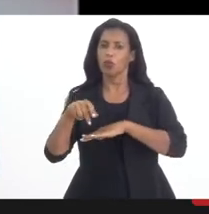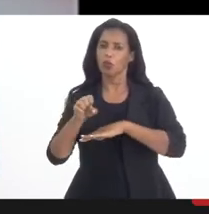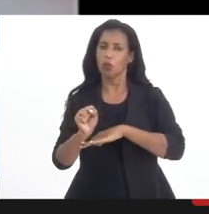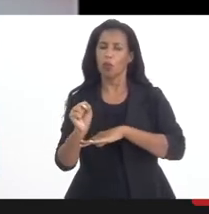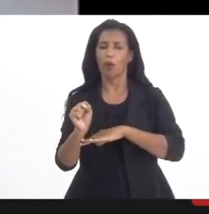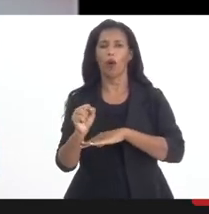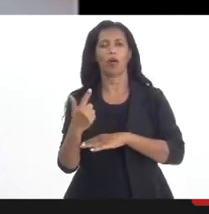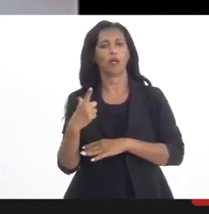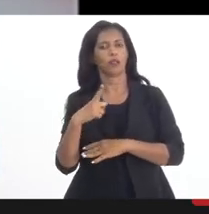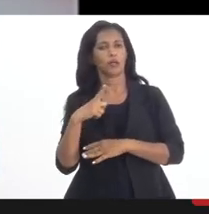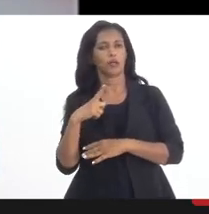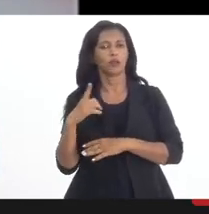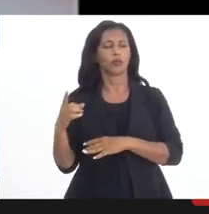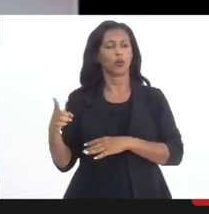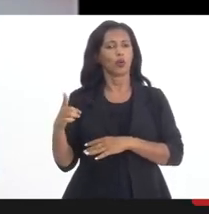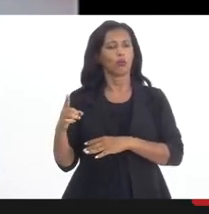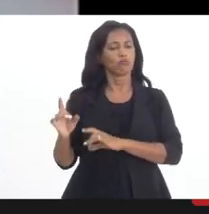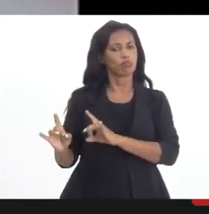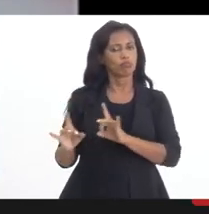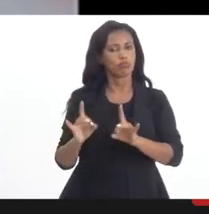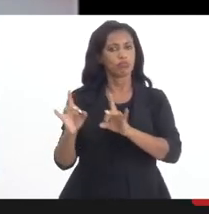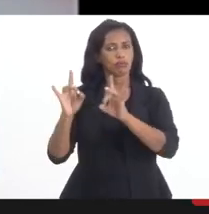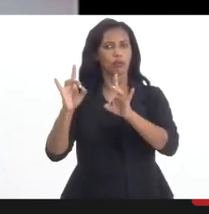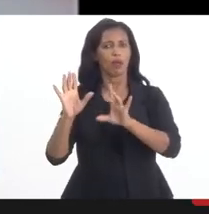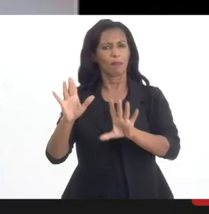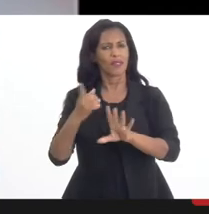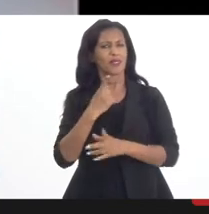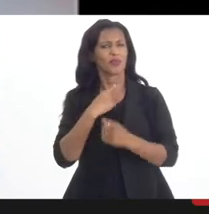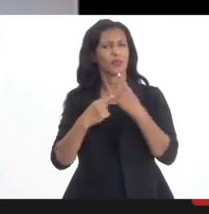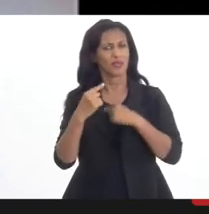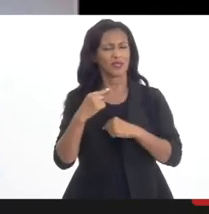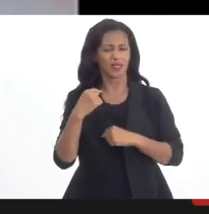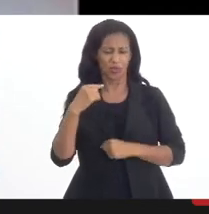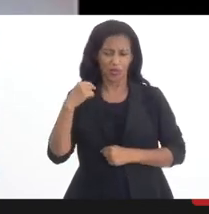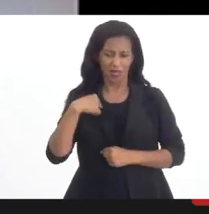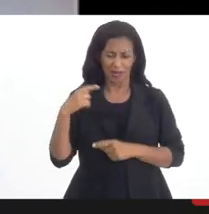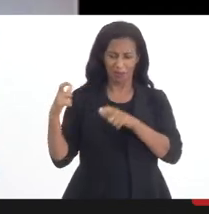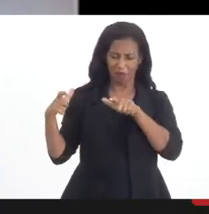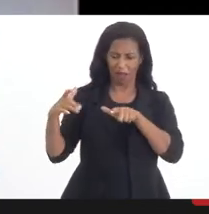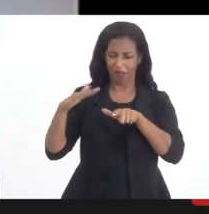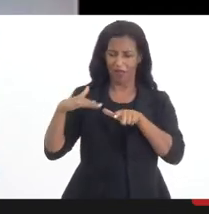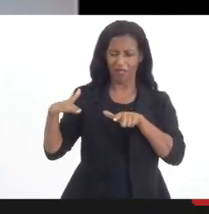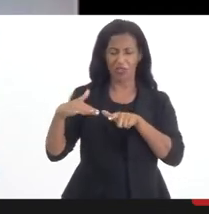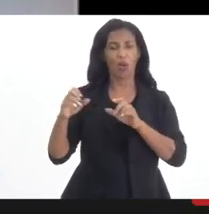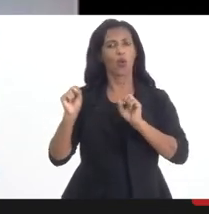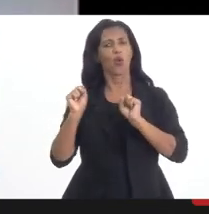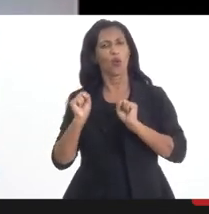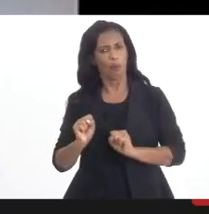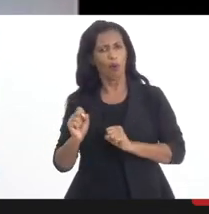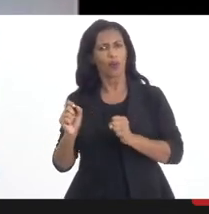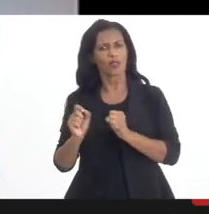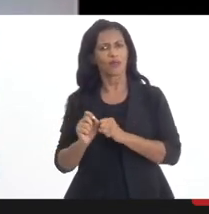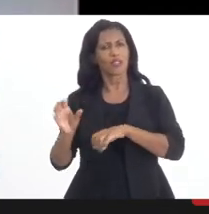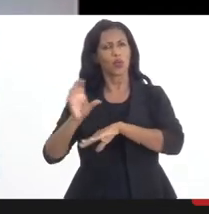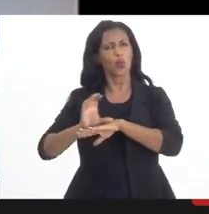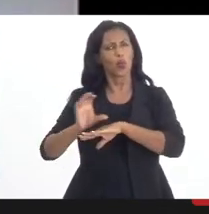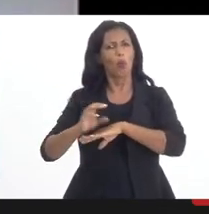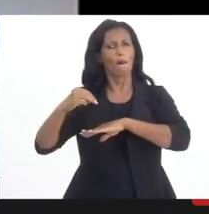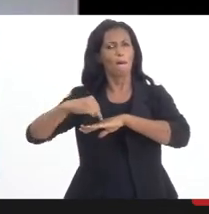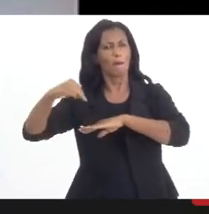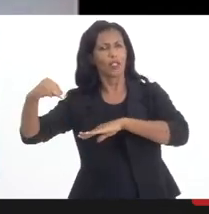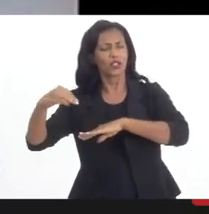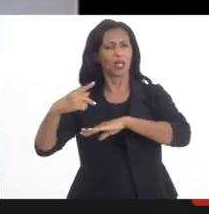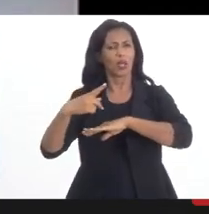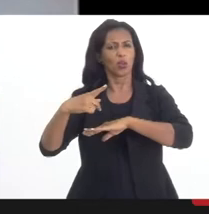com titulação de especialização, né, mas eu desejo que na minha região eu possa fazer um curso de mestrado, fazer um curso